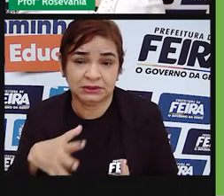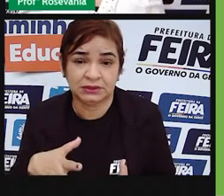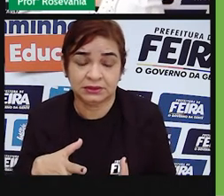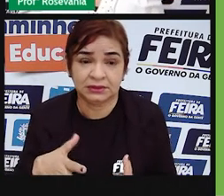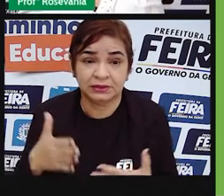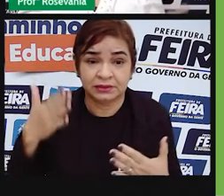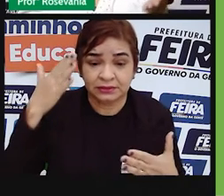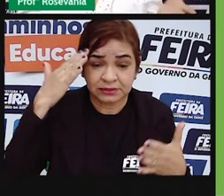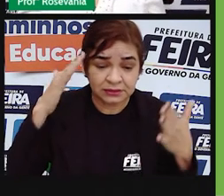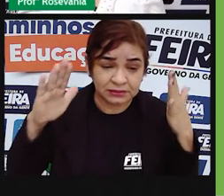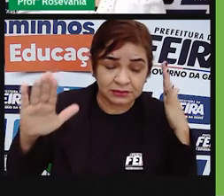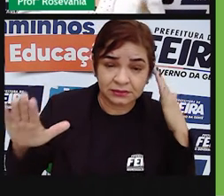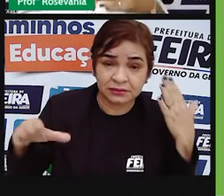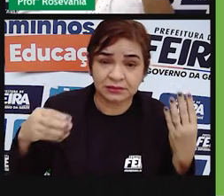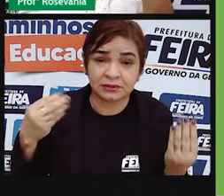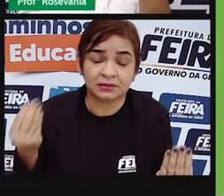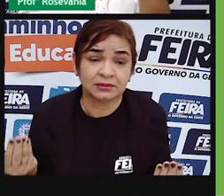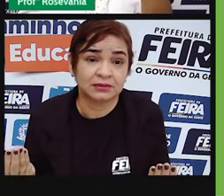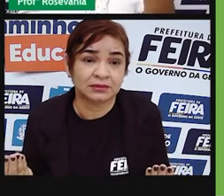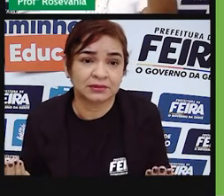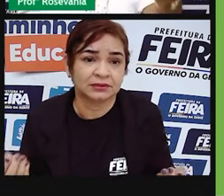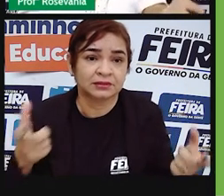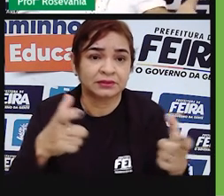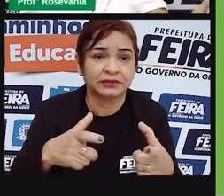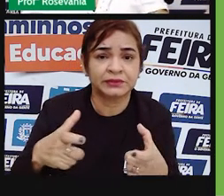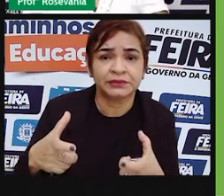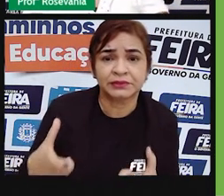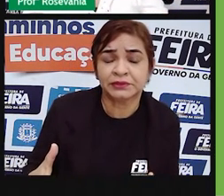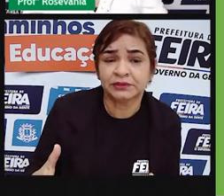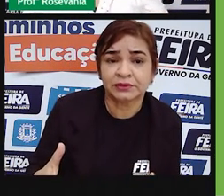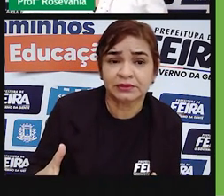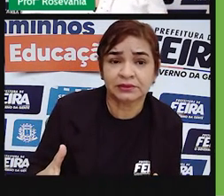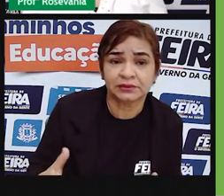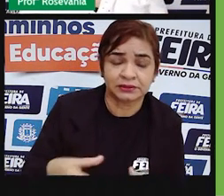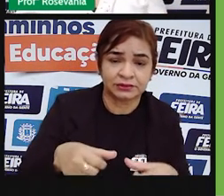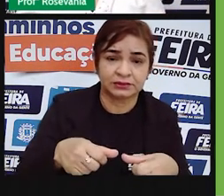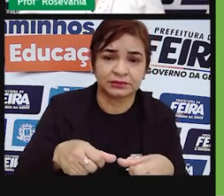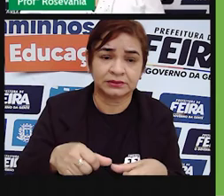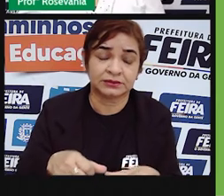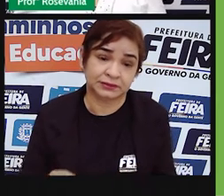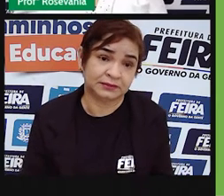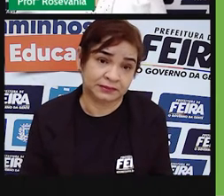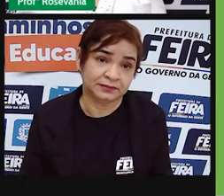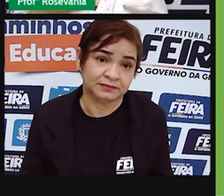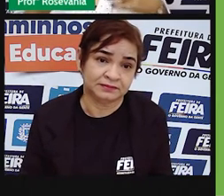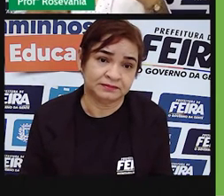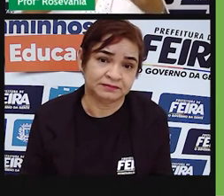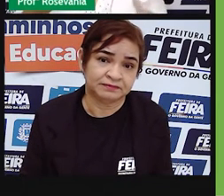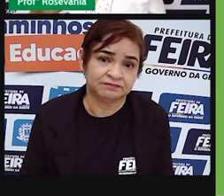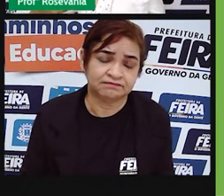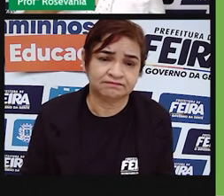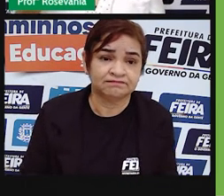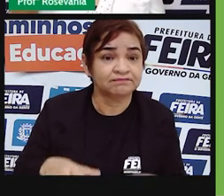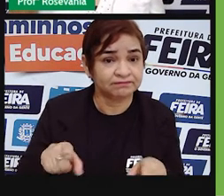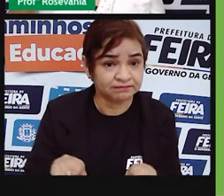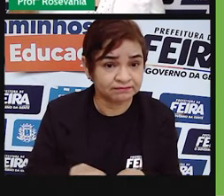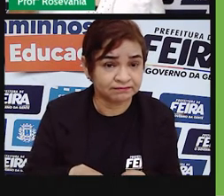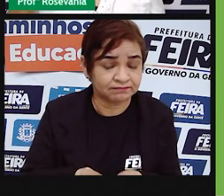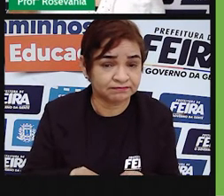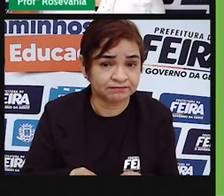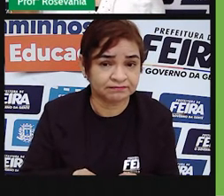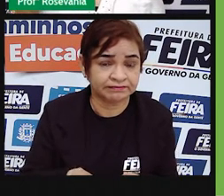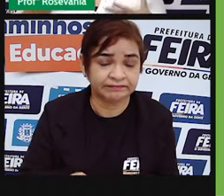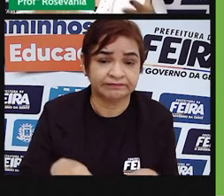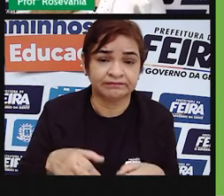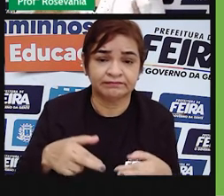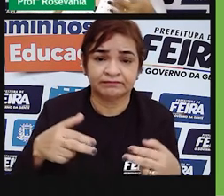não sabe em que casa vai bater, você não sabe em que canto, né, você vai se apoiar. Muitas vezes você, né,